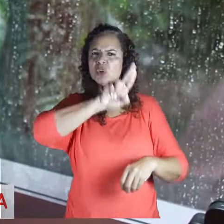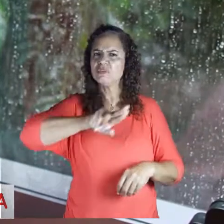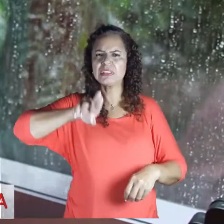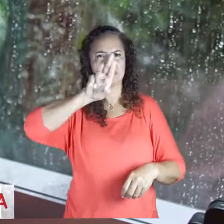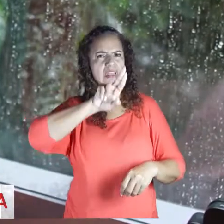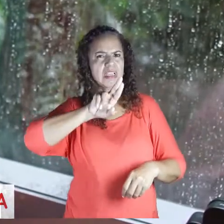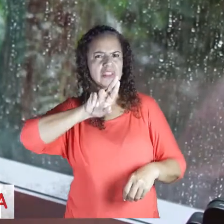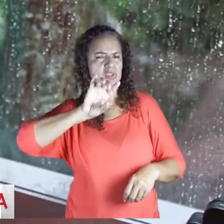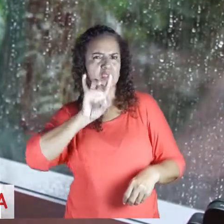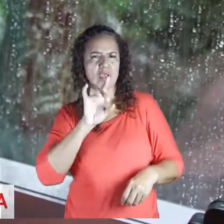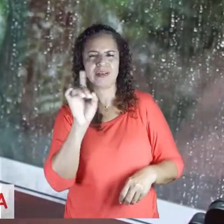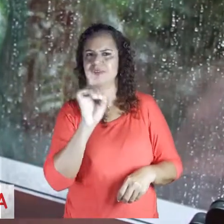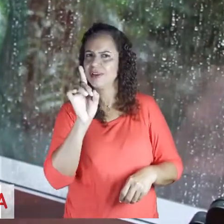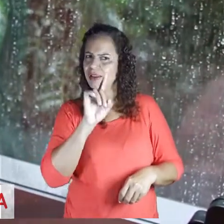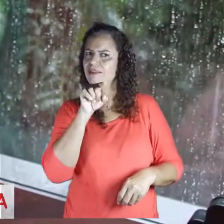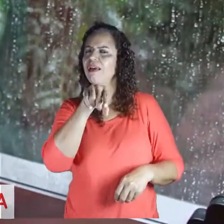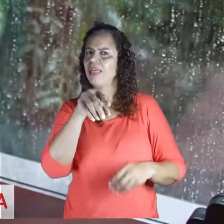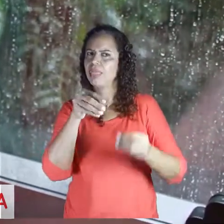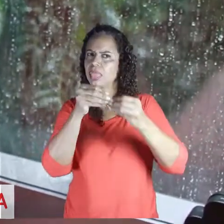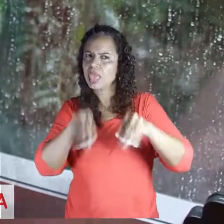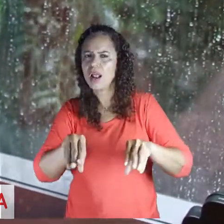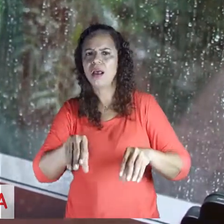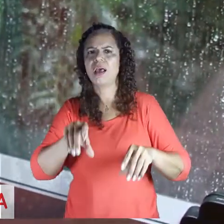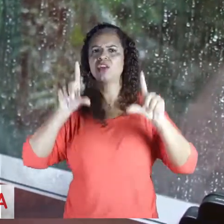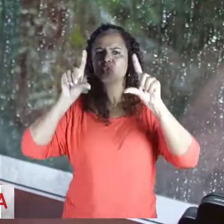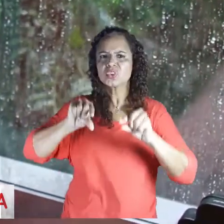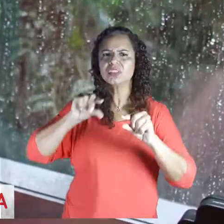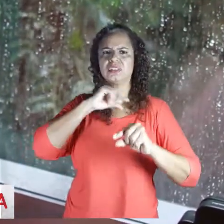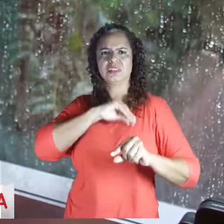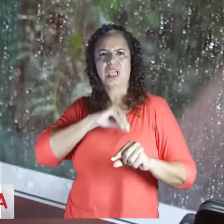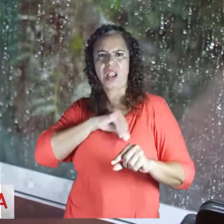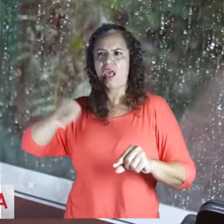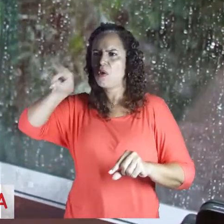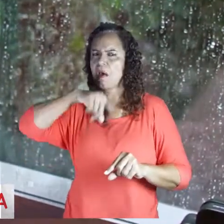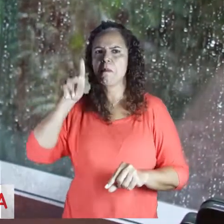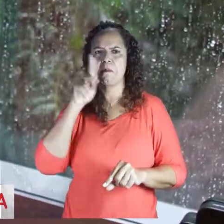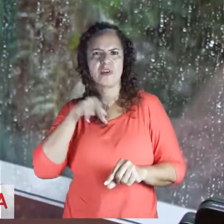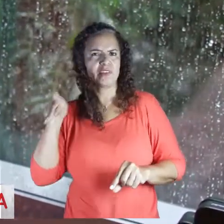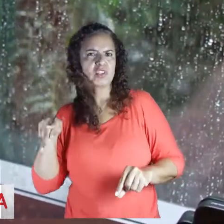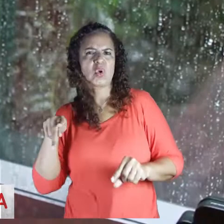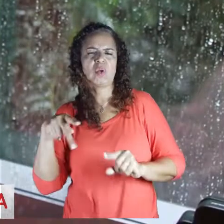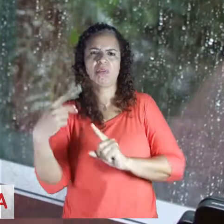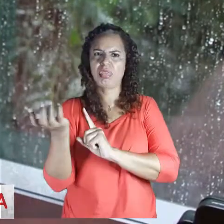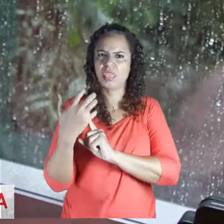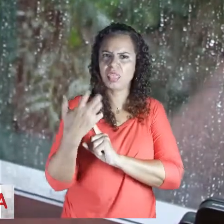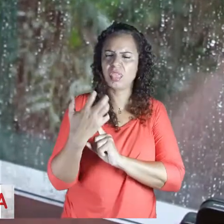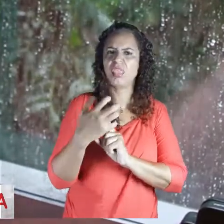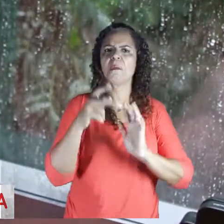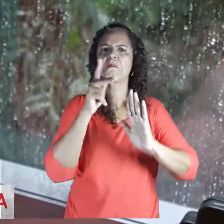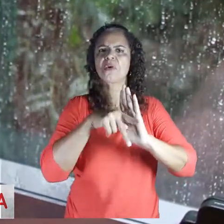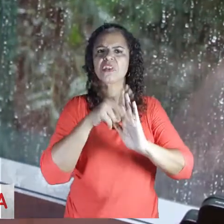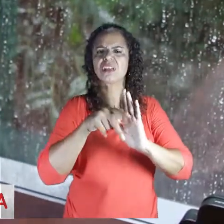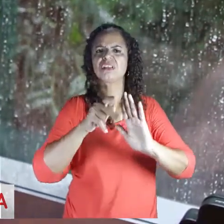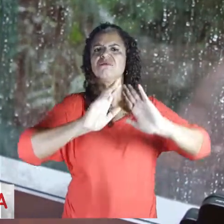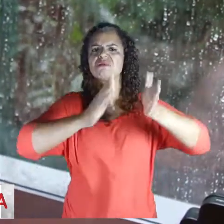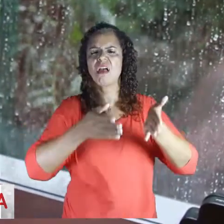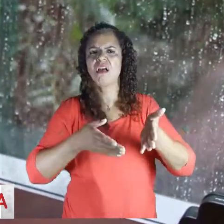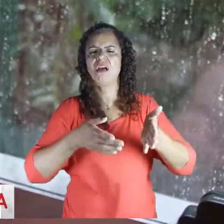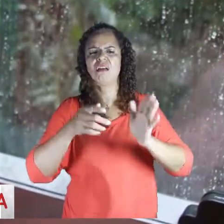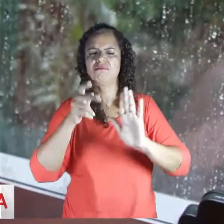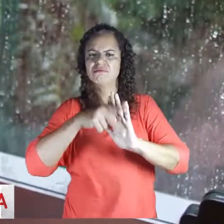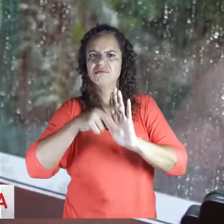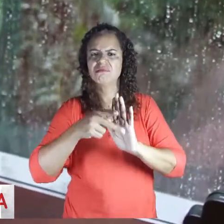apenas as Universidades mas veja bem Estou com ameaças de redução do nosso salário estão ameaçando